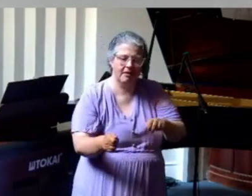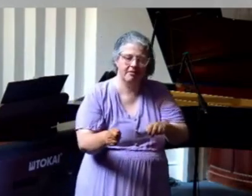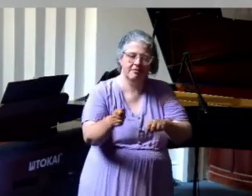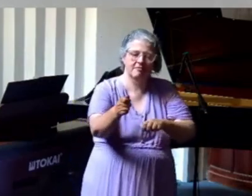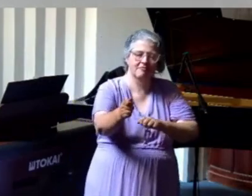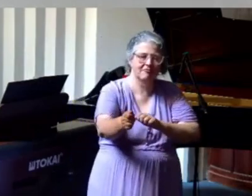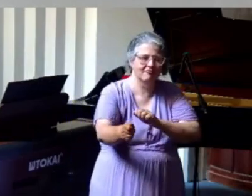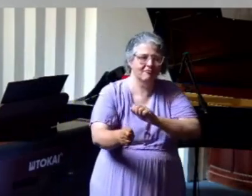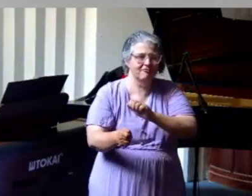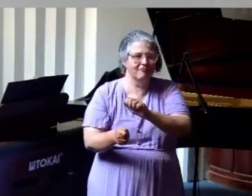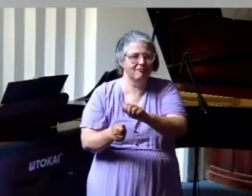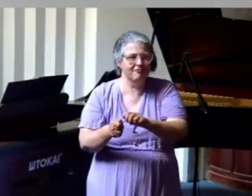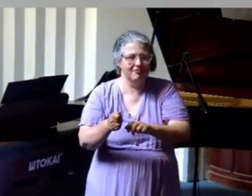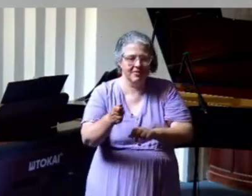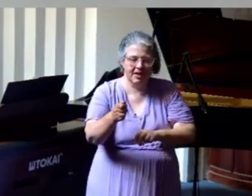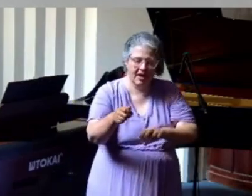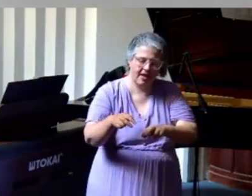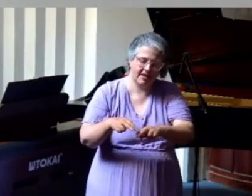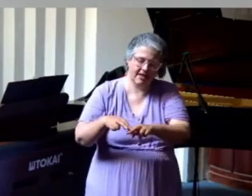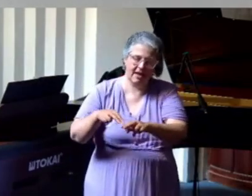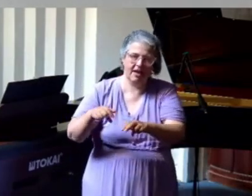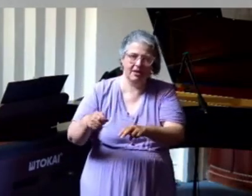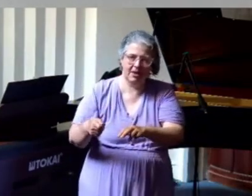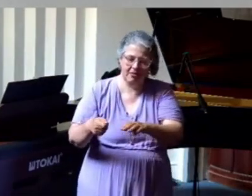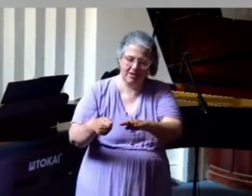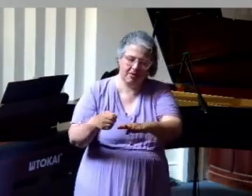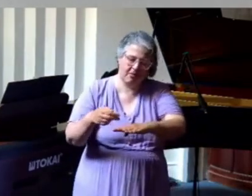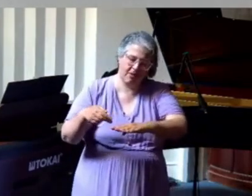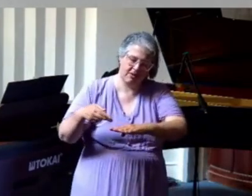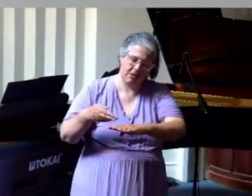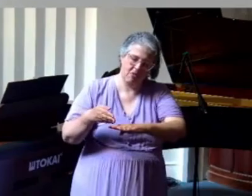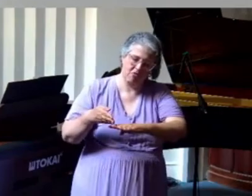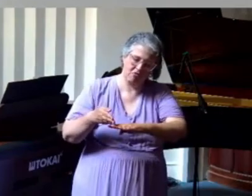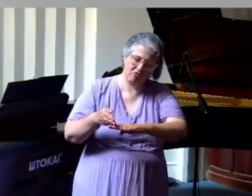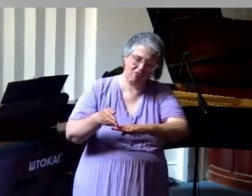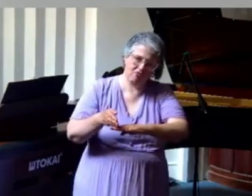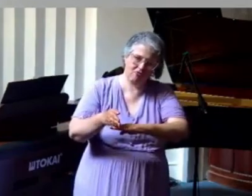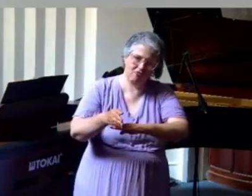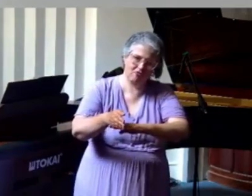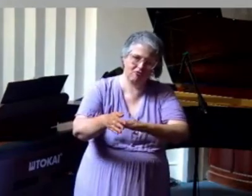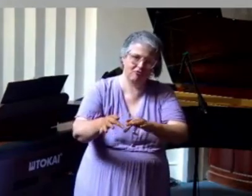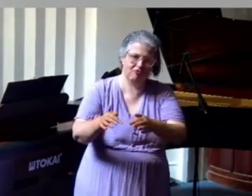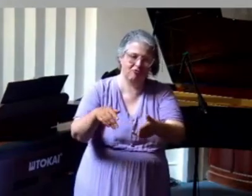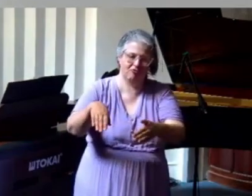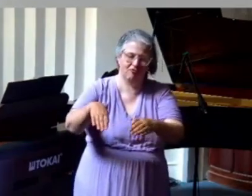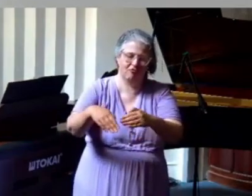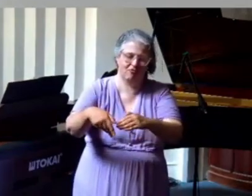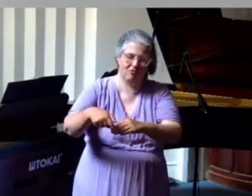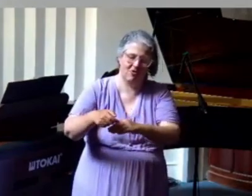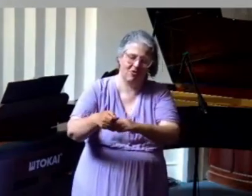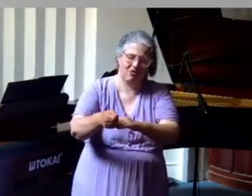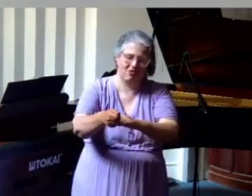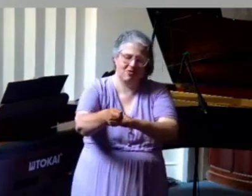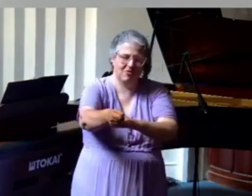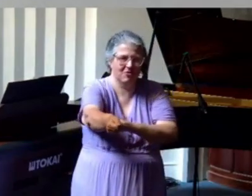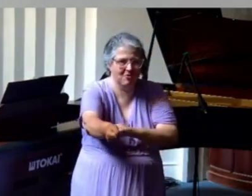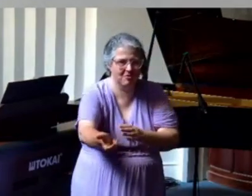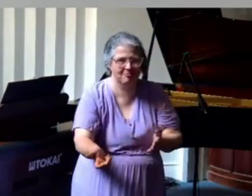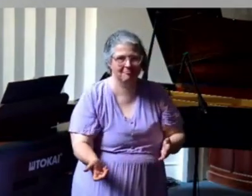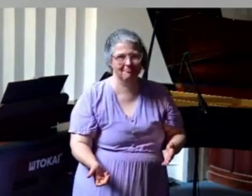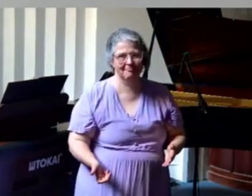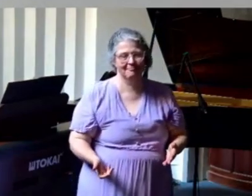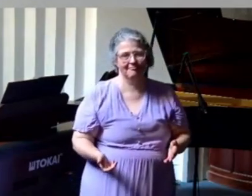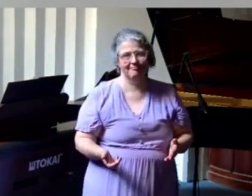passando a linha de chegada. Como é que pode uma tartaruga vencer uma lebre,